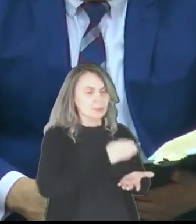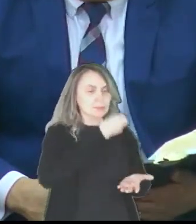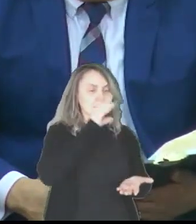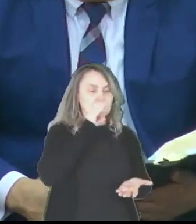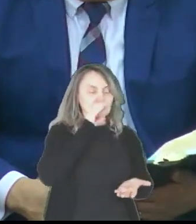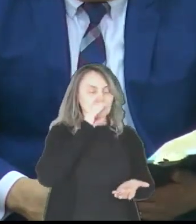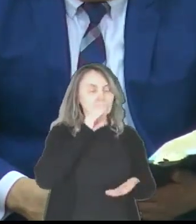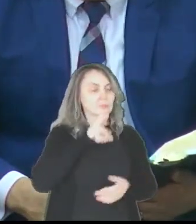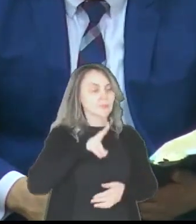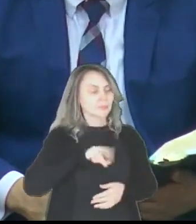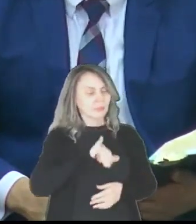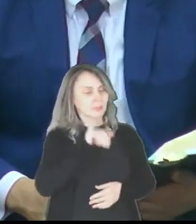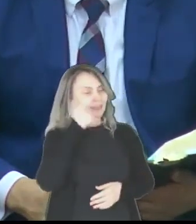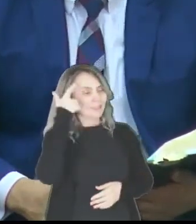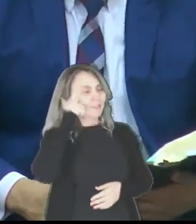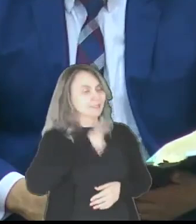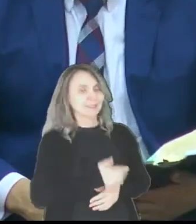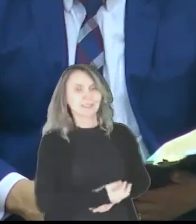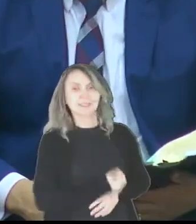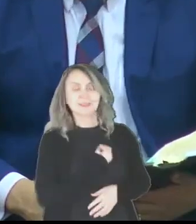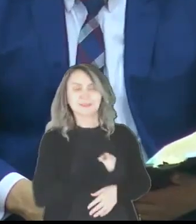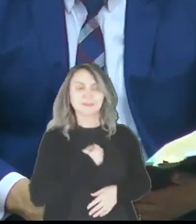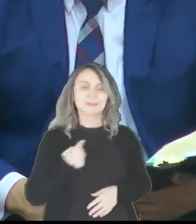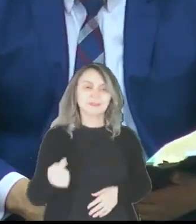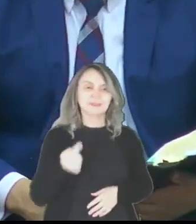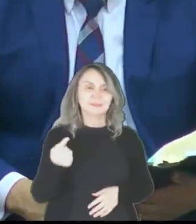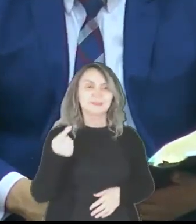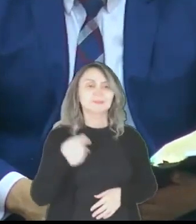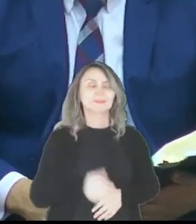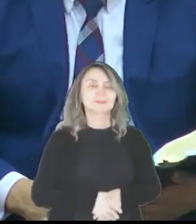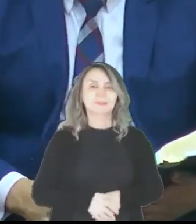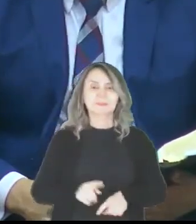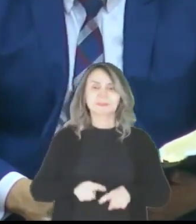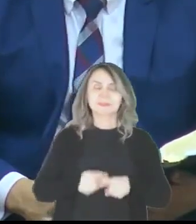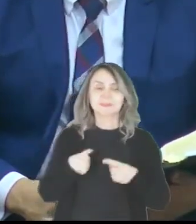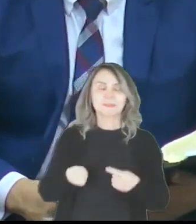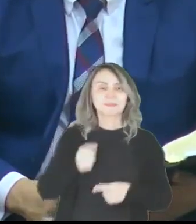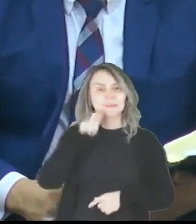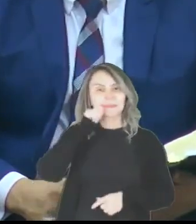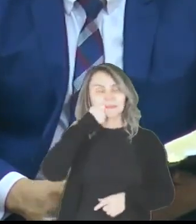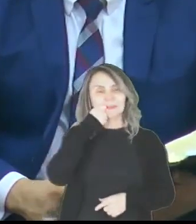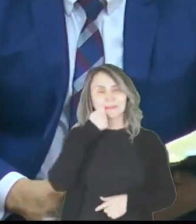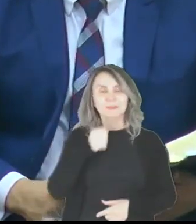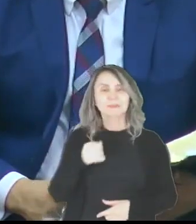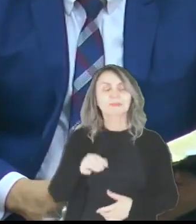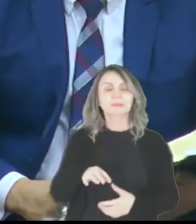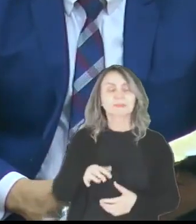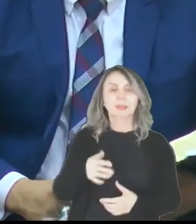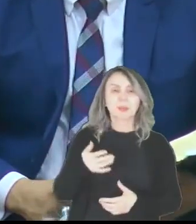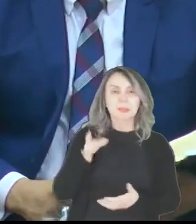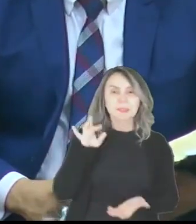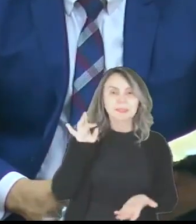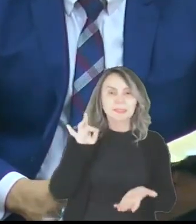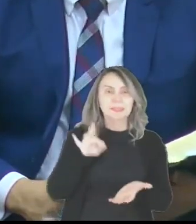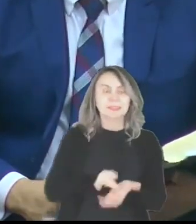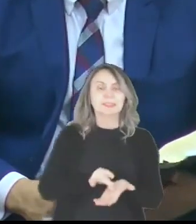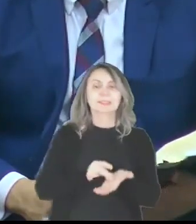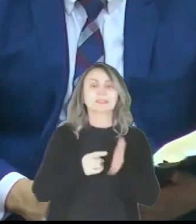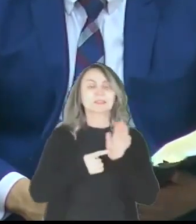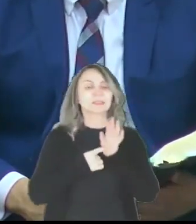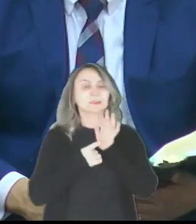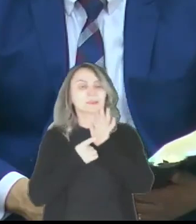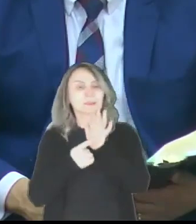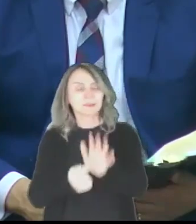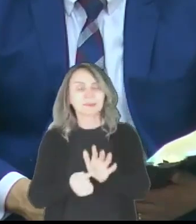material alimentava o corpo, mas aquele pão material apontava para Jesus, que havia de vir